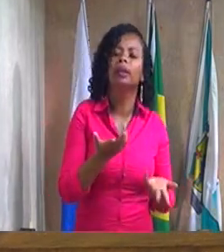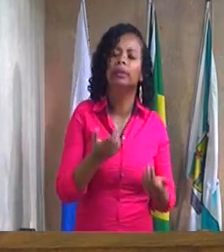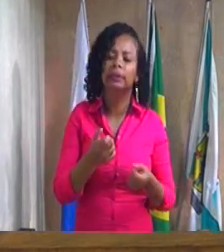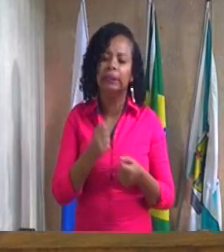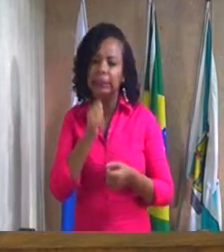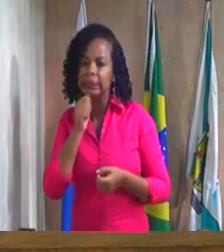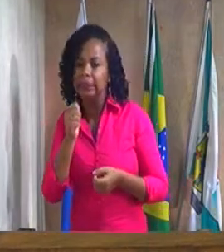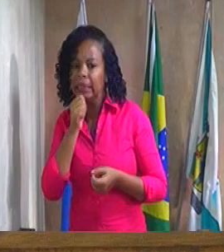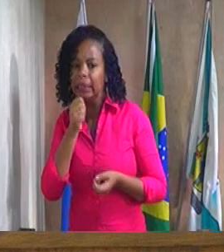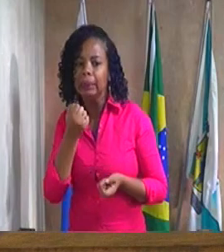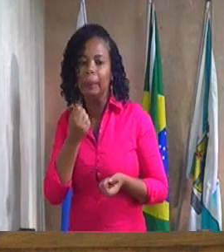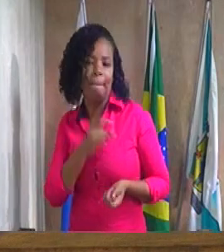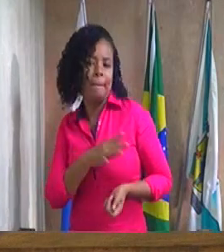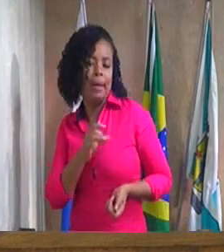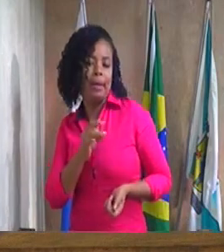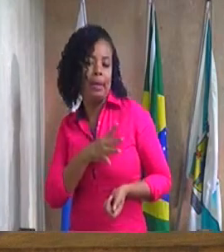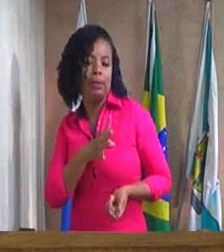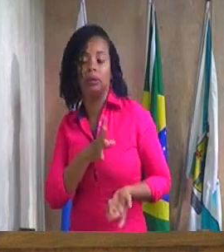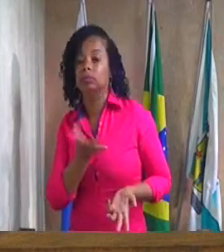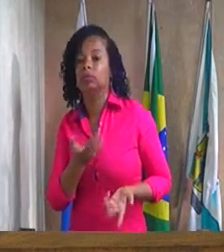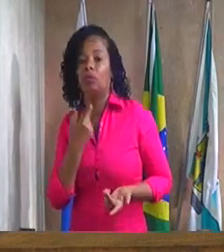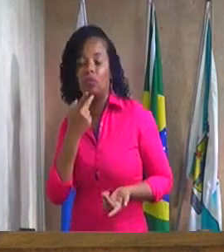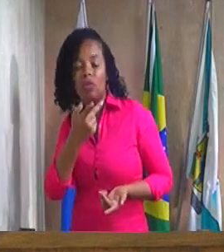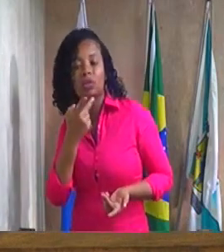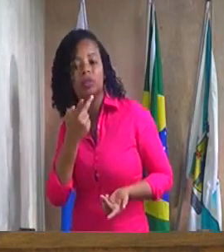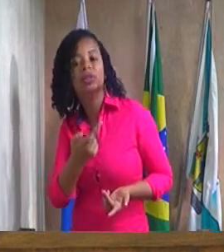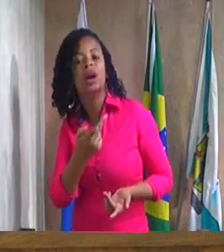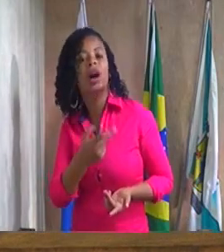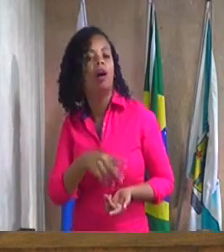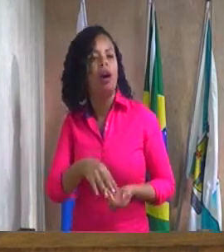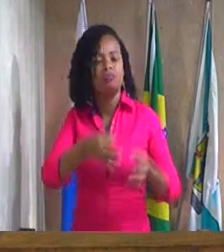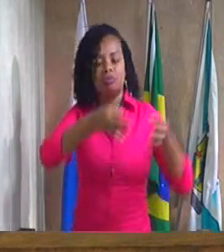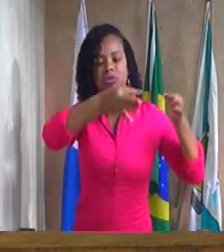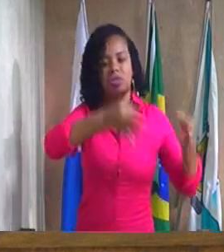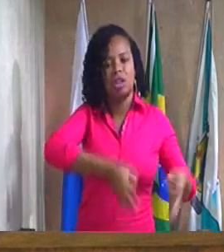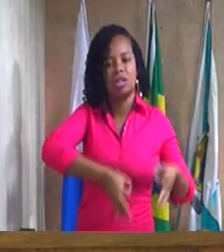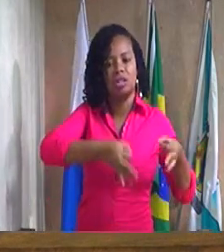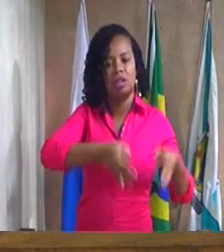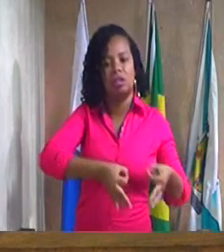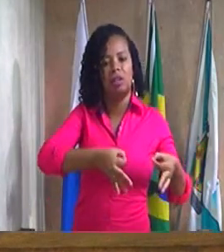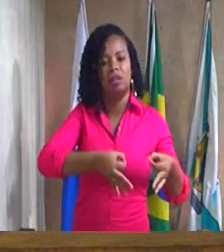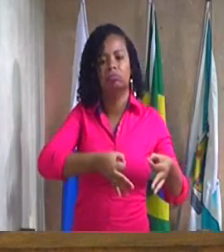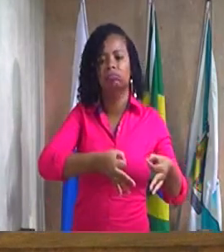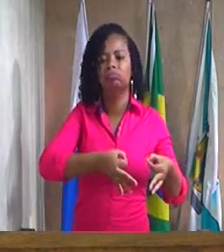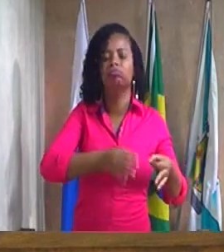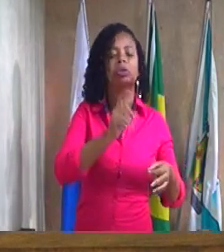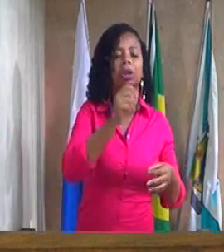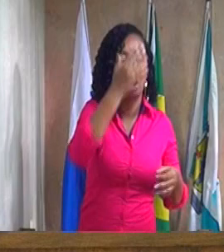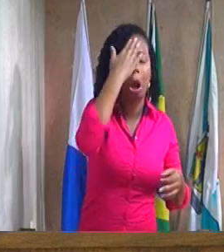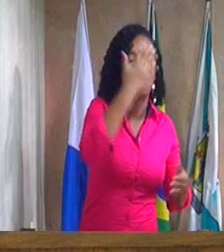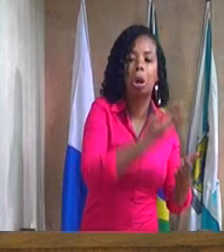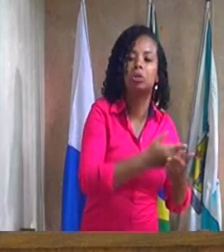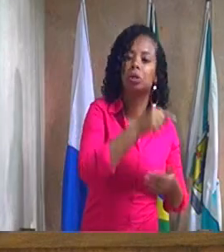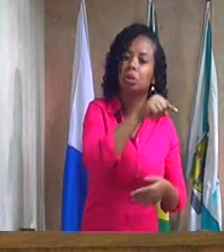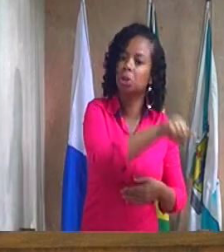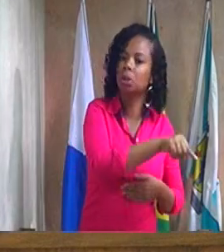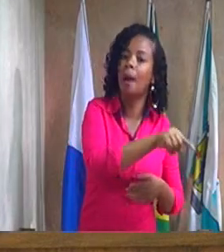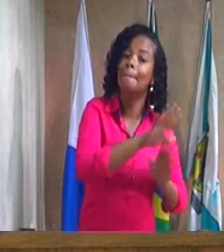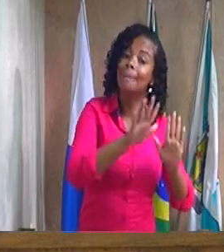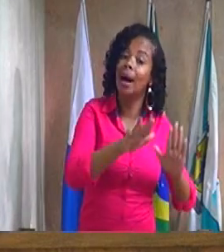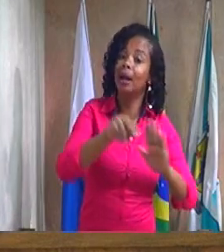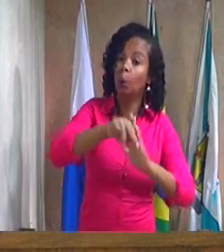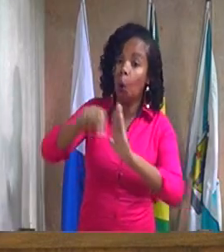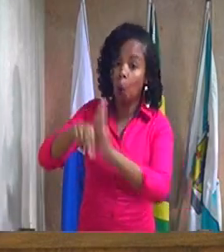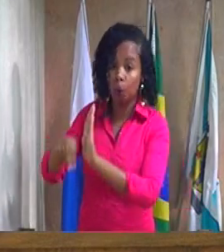suas convicções evangélicas, ele toma pé do seu ofício e